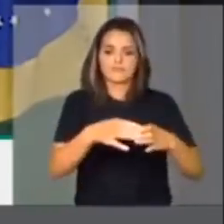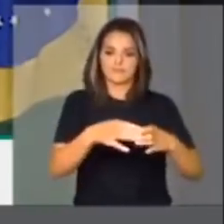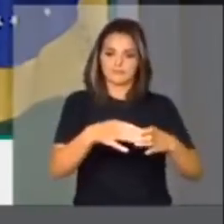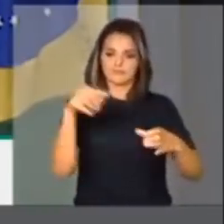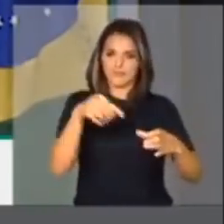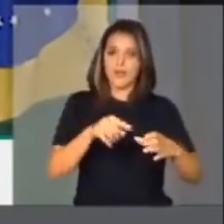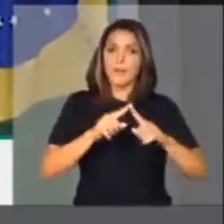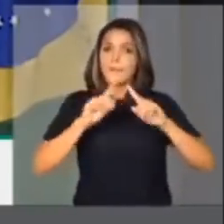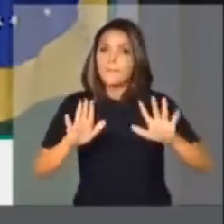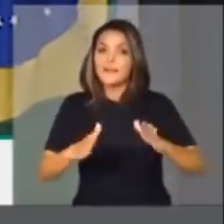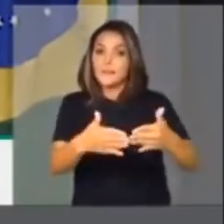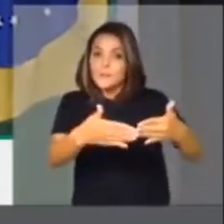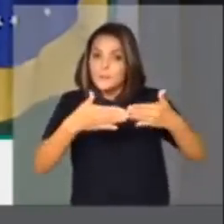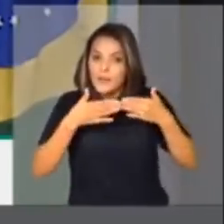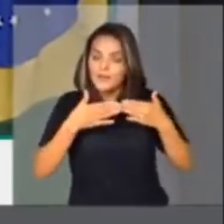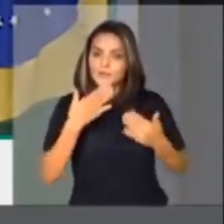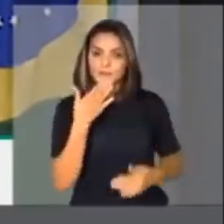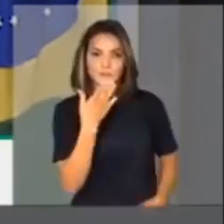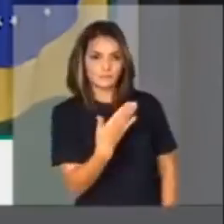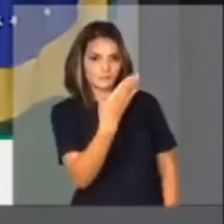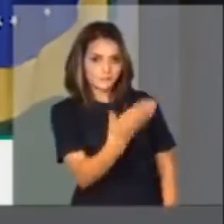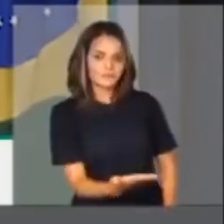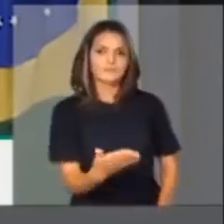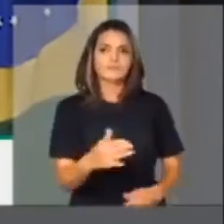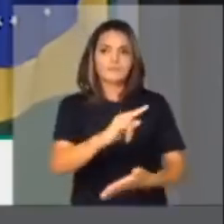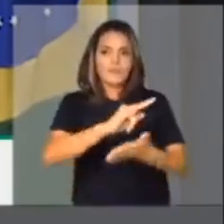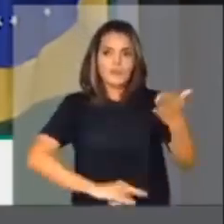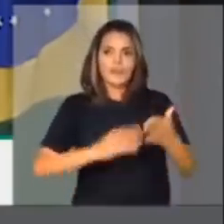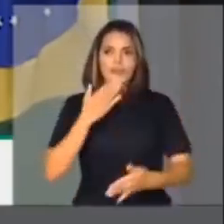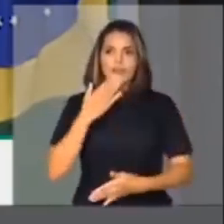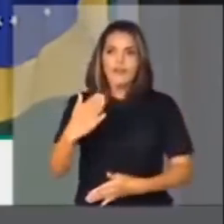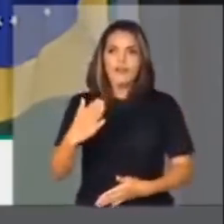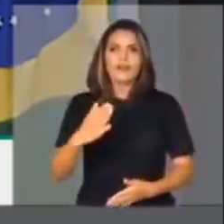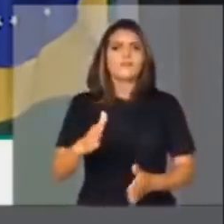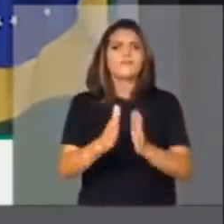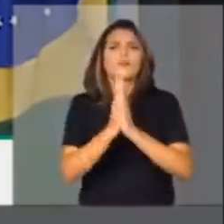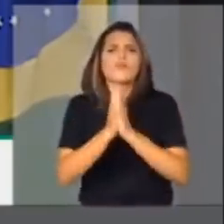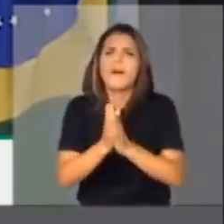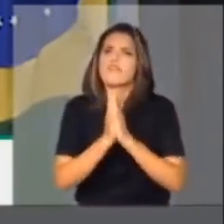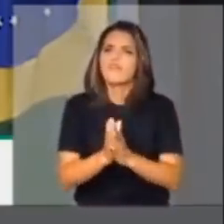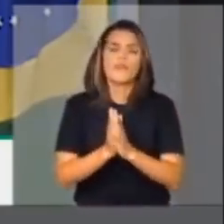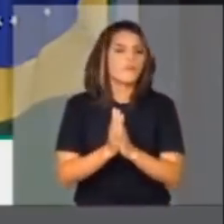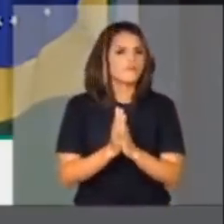isso. Mas solicito, senhor presidente, faça um requerimento apaixonado